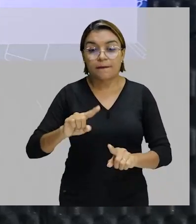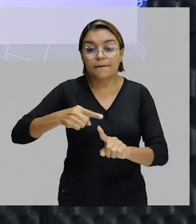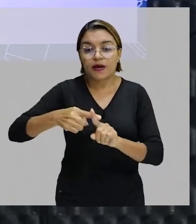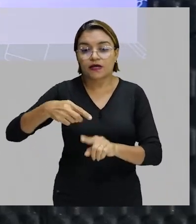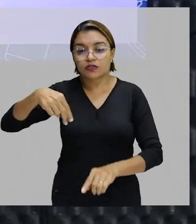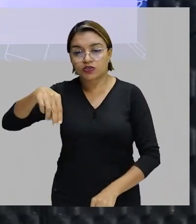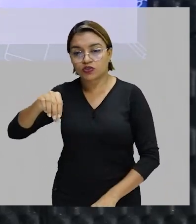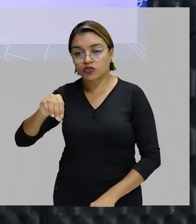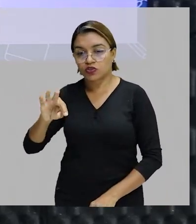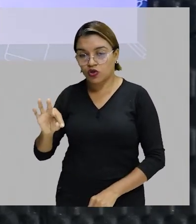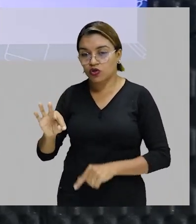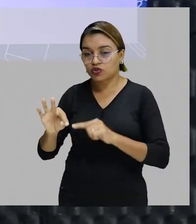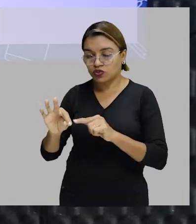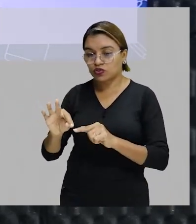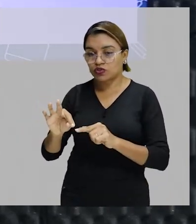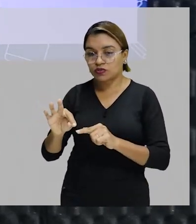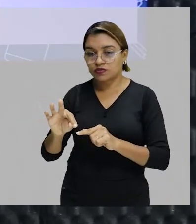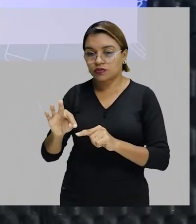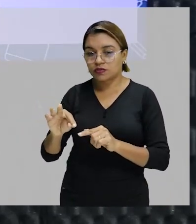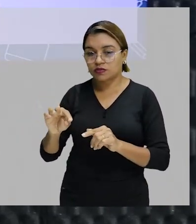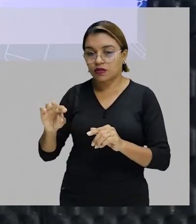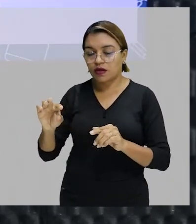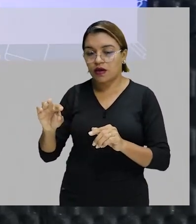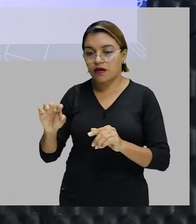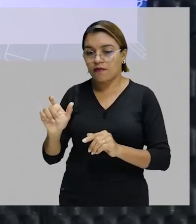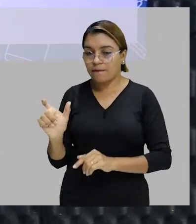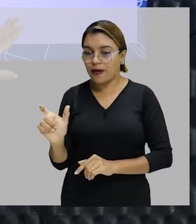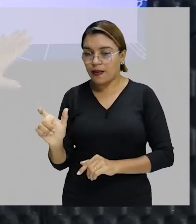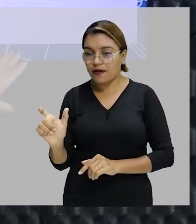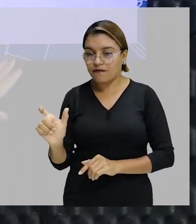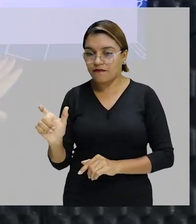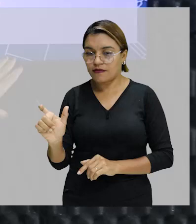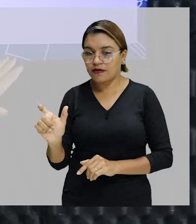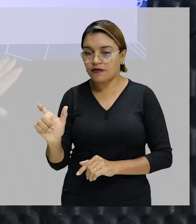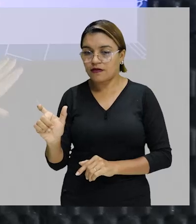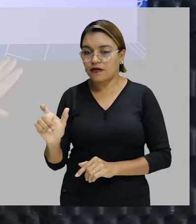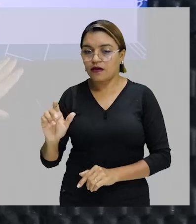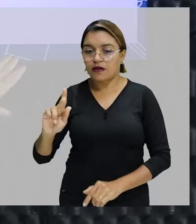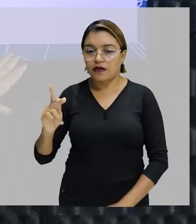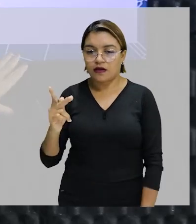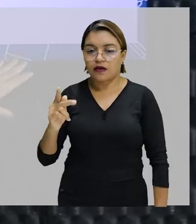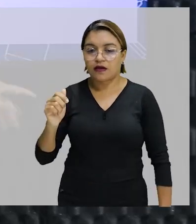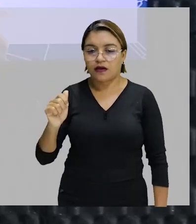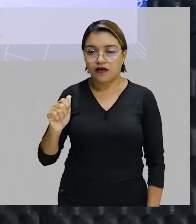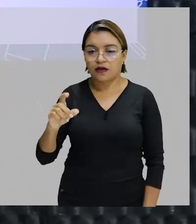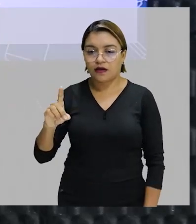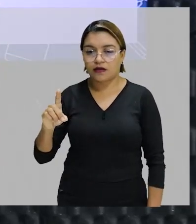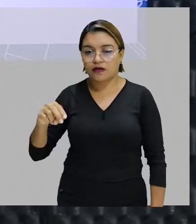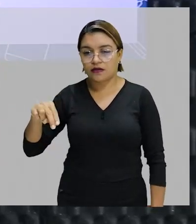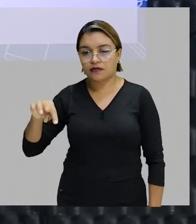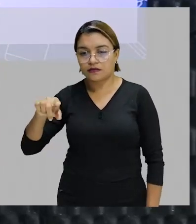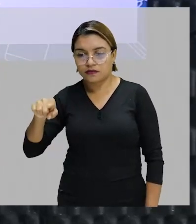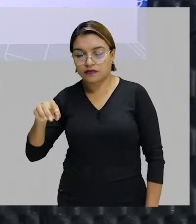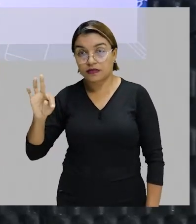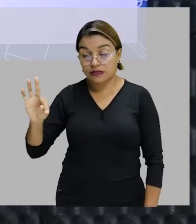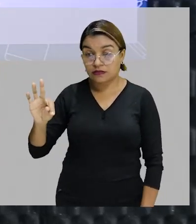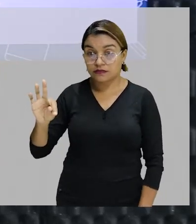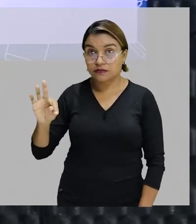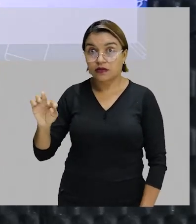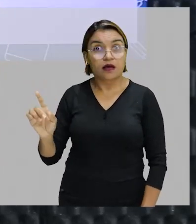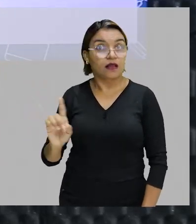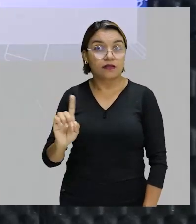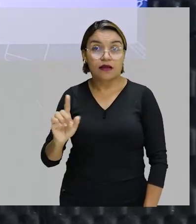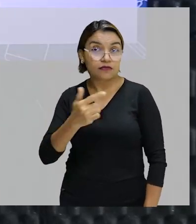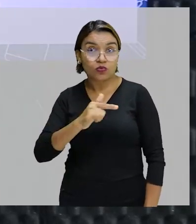duas palavras, em inglês fica hadn't, que seria o não tinha, tá bom? Usando a forma